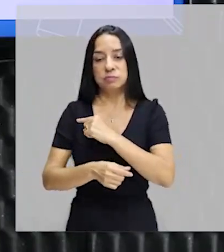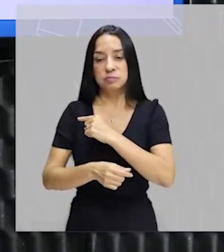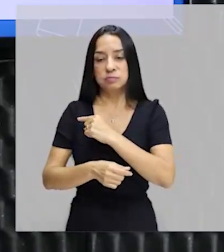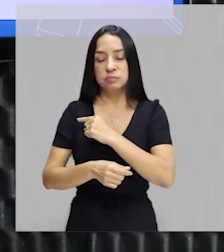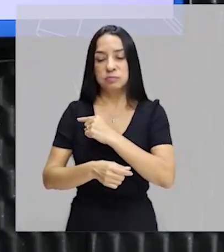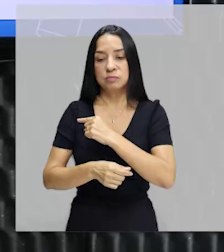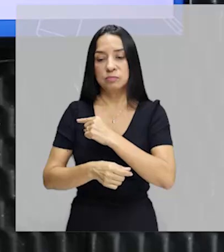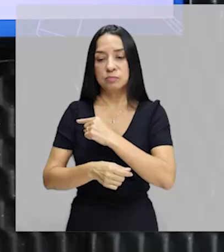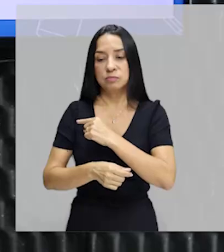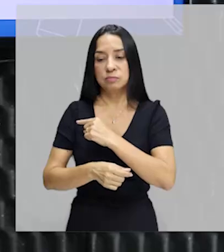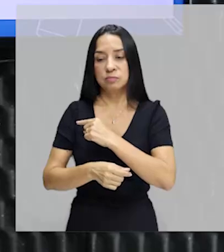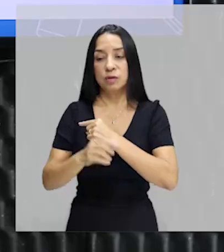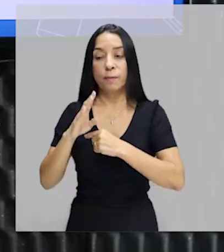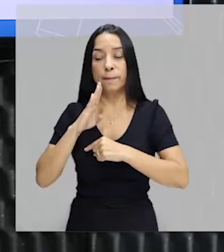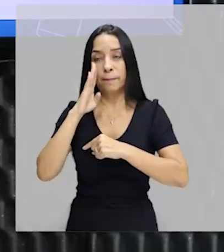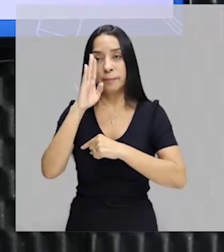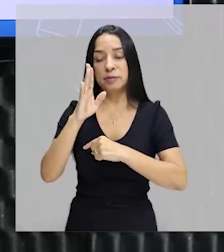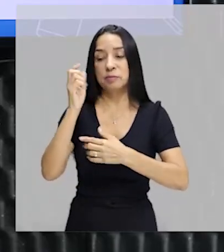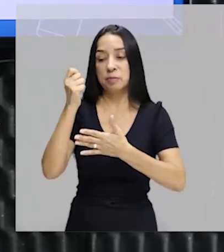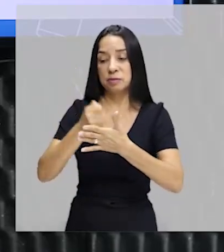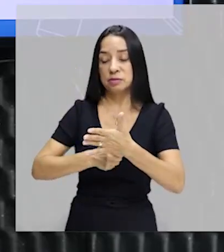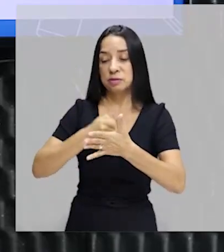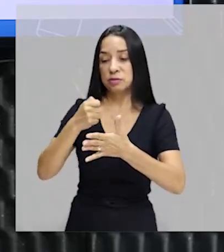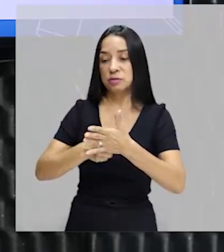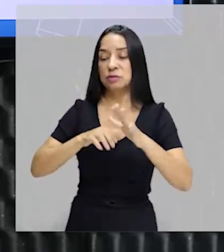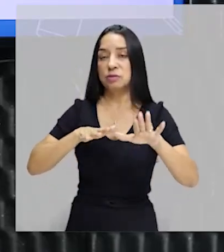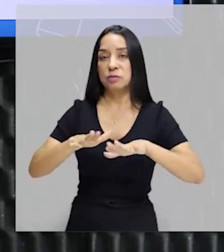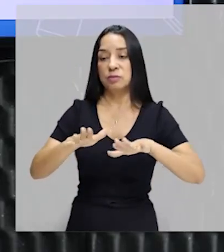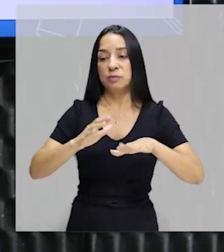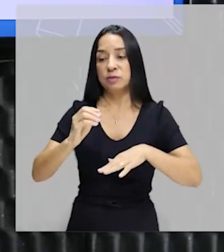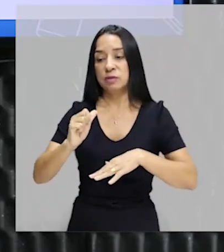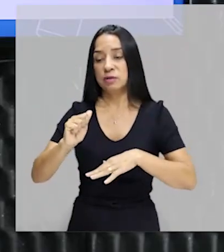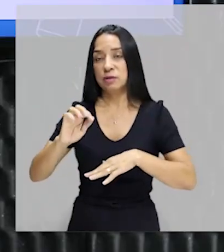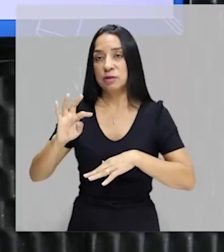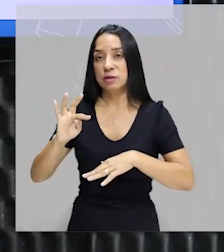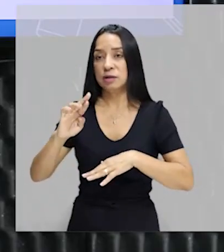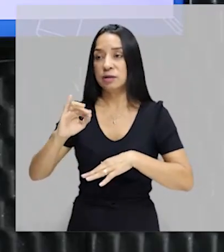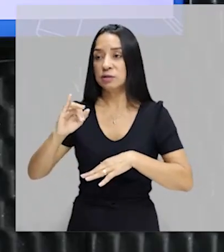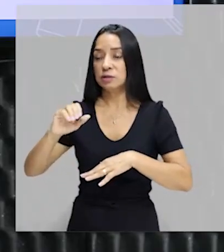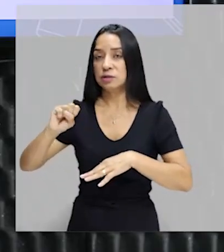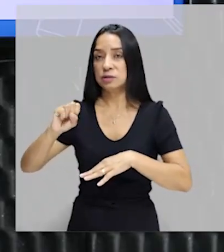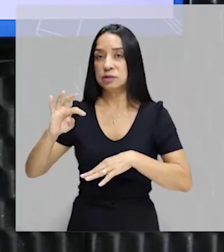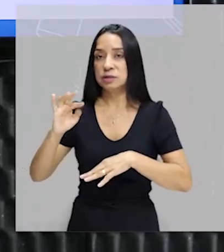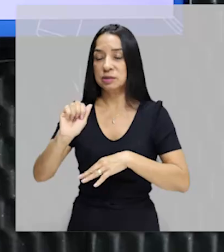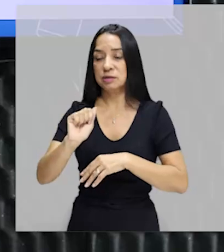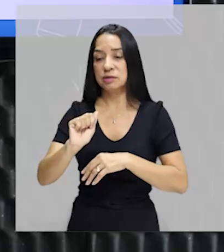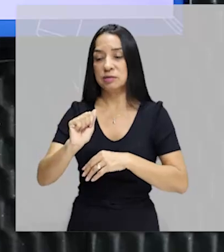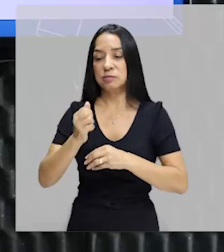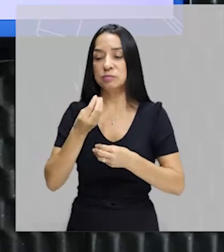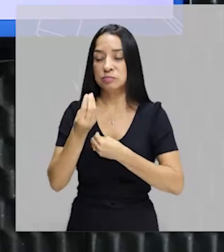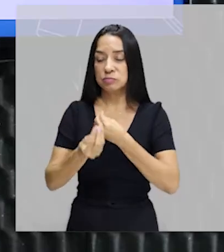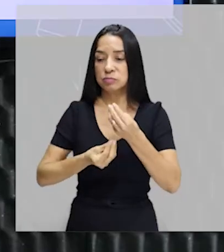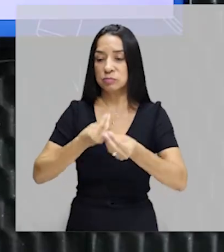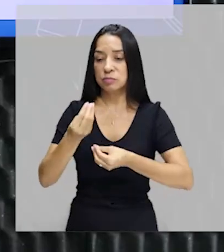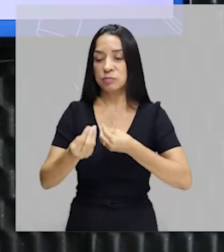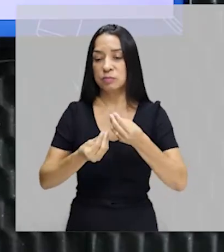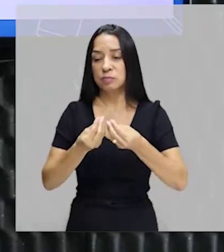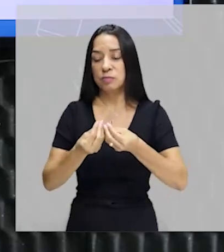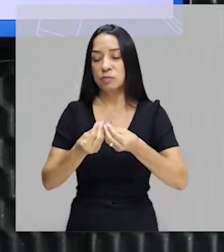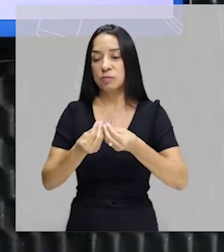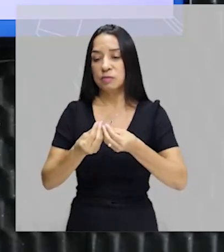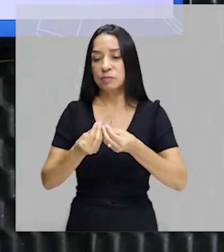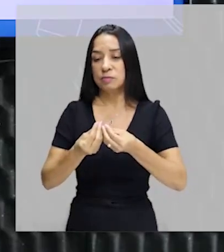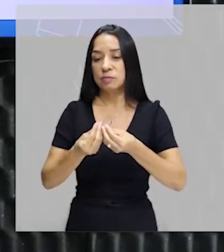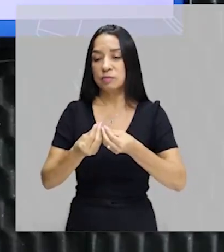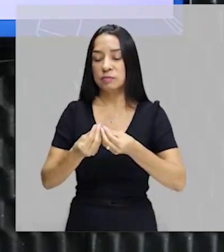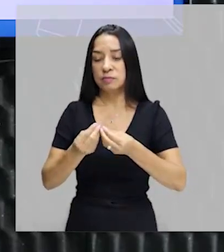inglês, que foi uma das principais exigências do movimento cartista. Então, de uma forma